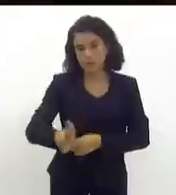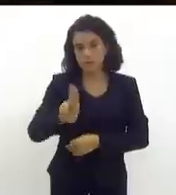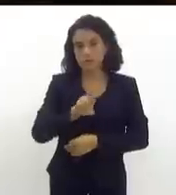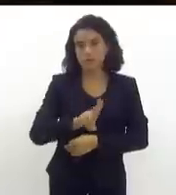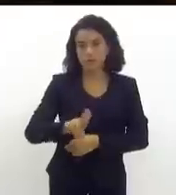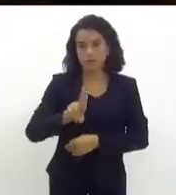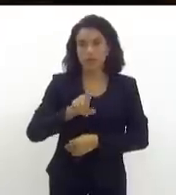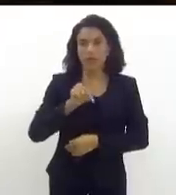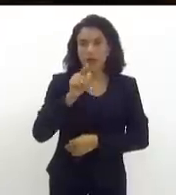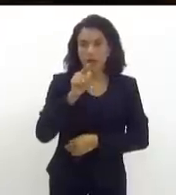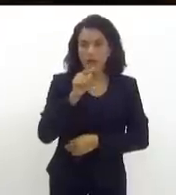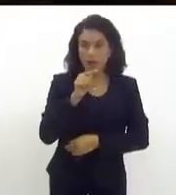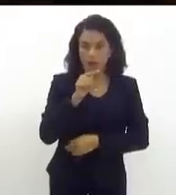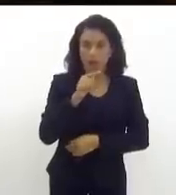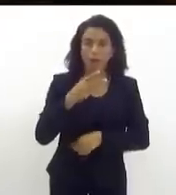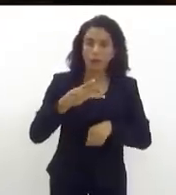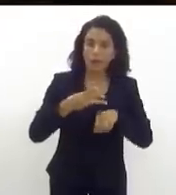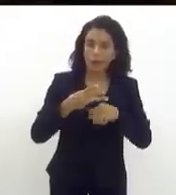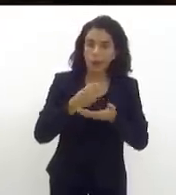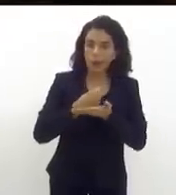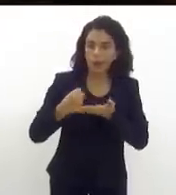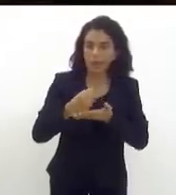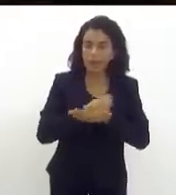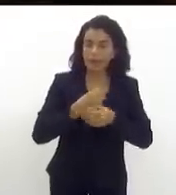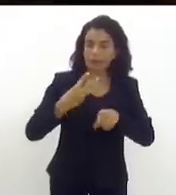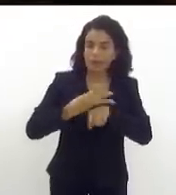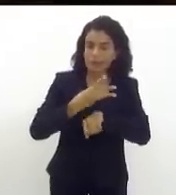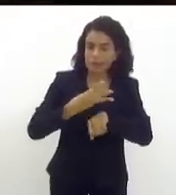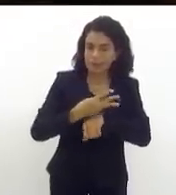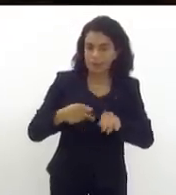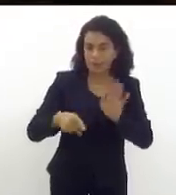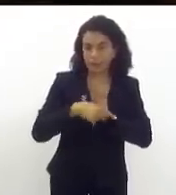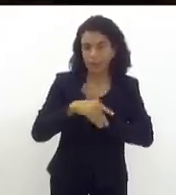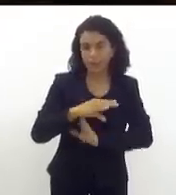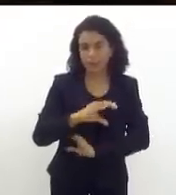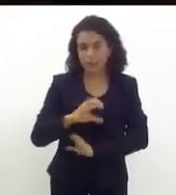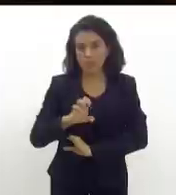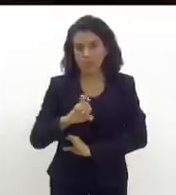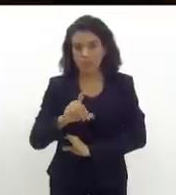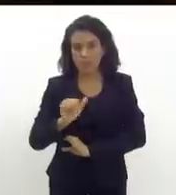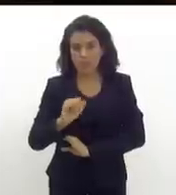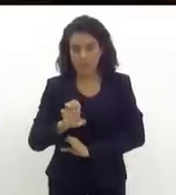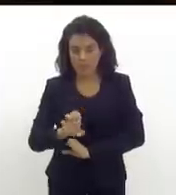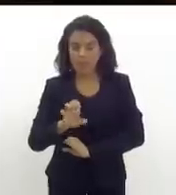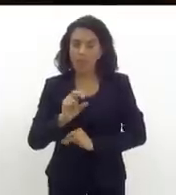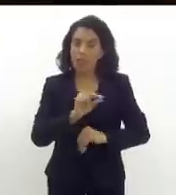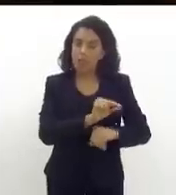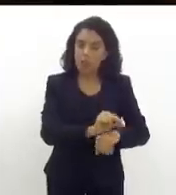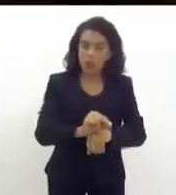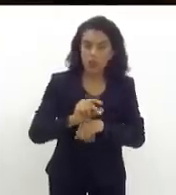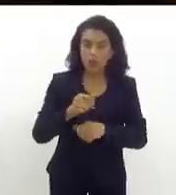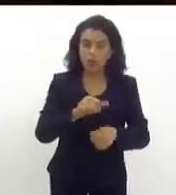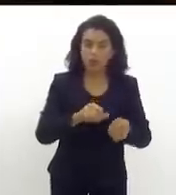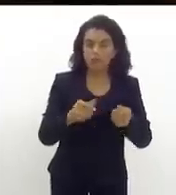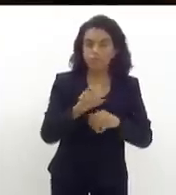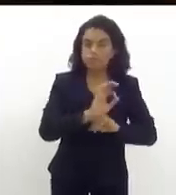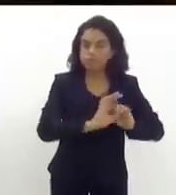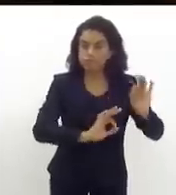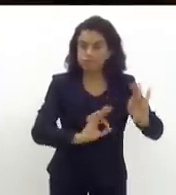a água terceirizada que dá Senai e a Cedae é que cuida da distribuição